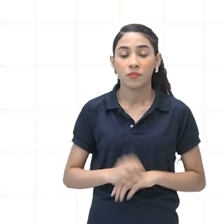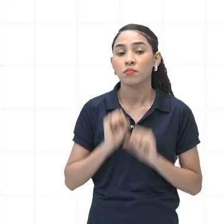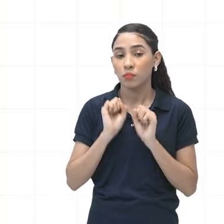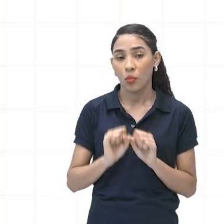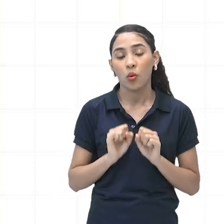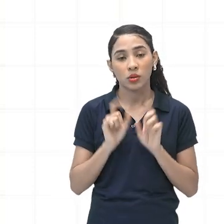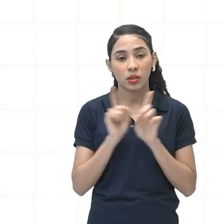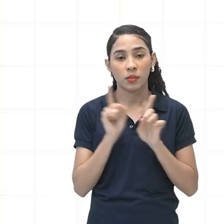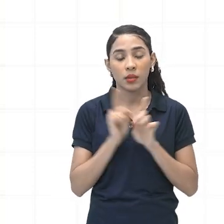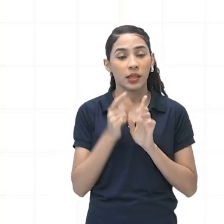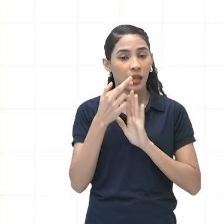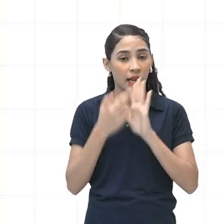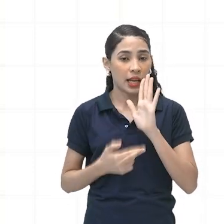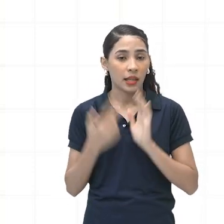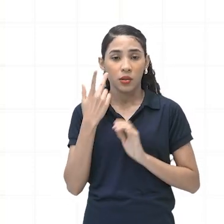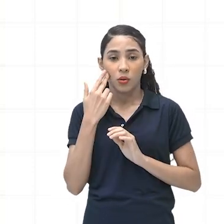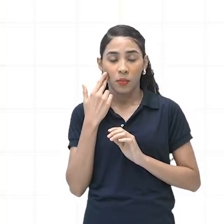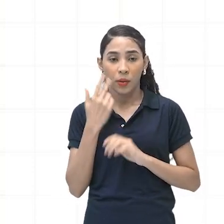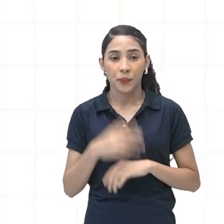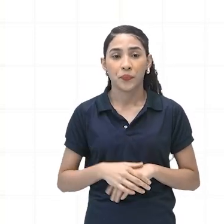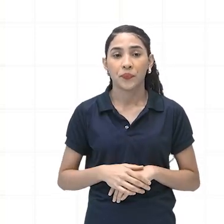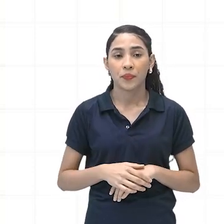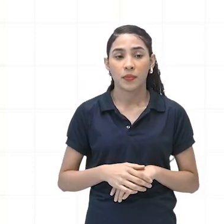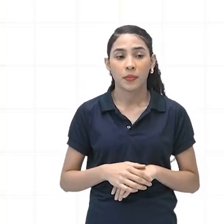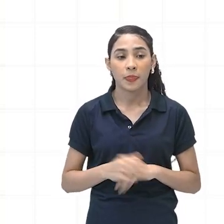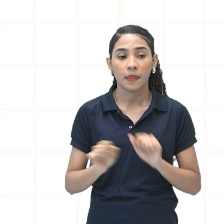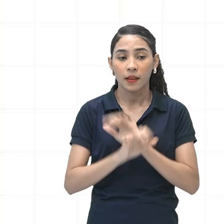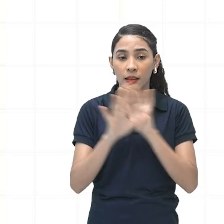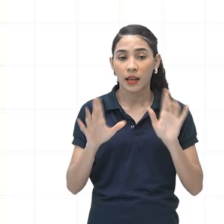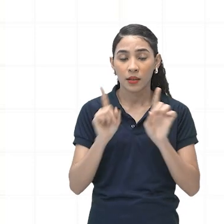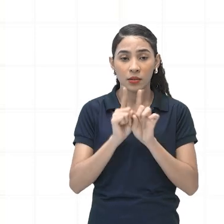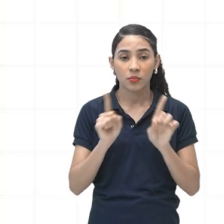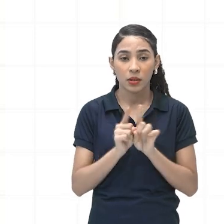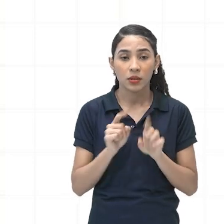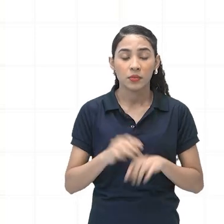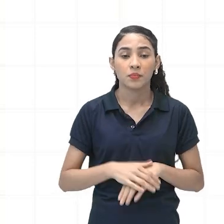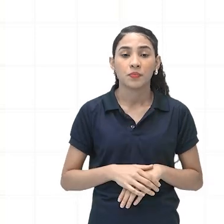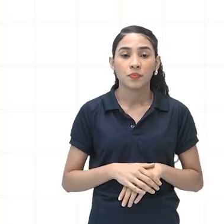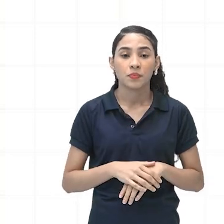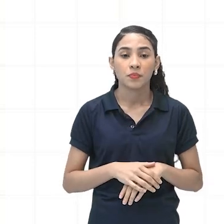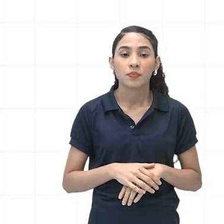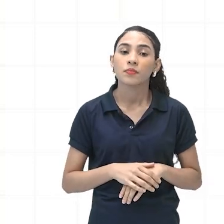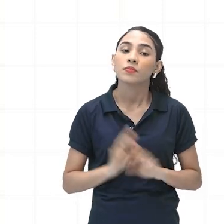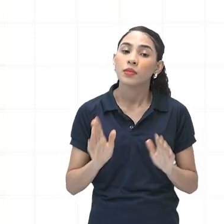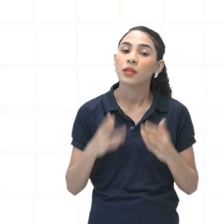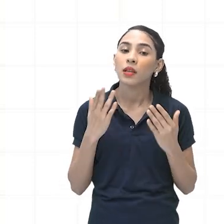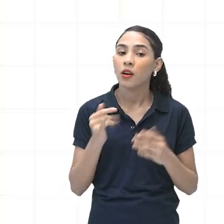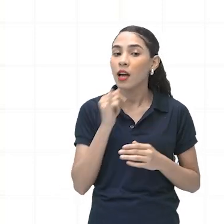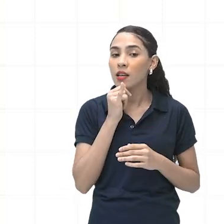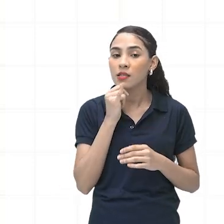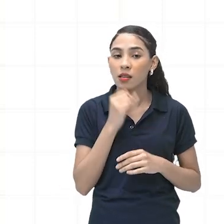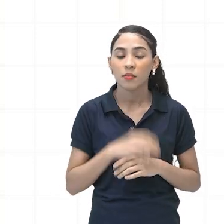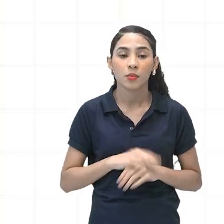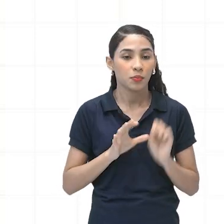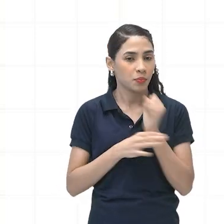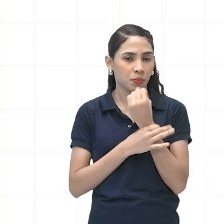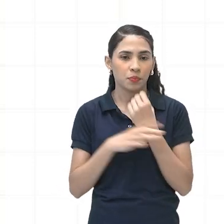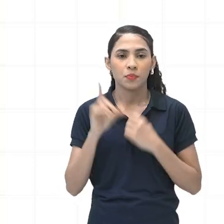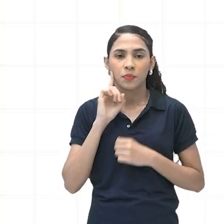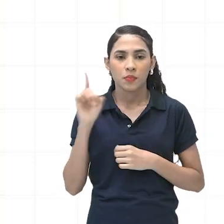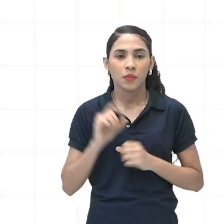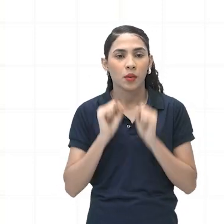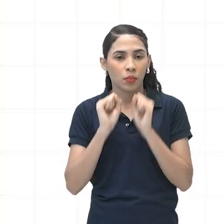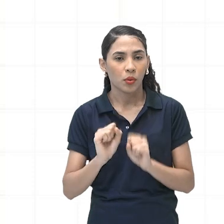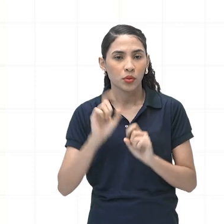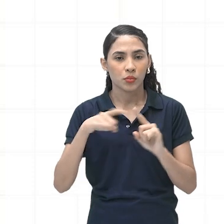posso aplicar as propriedades de tal forma que fique mais confortável para calcular. Então, essa propriedade garante isso. Eu